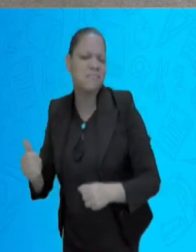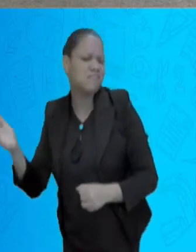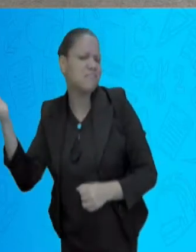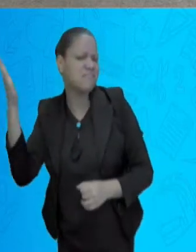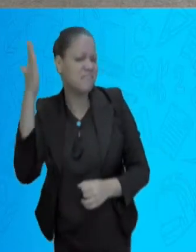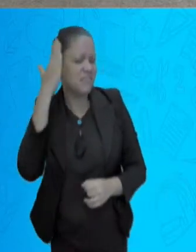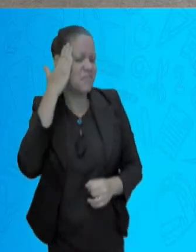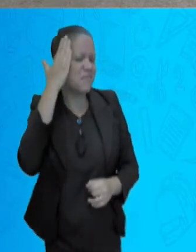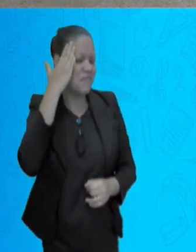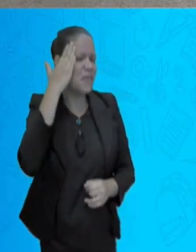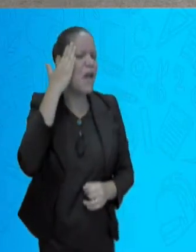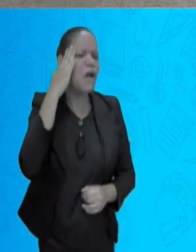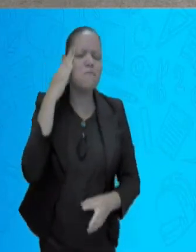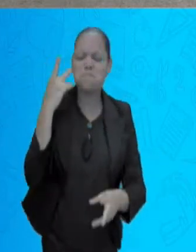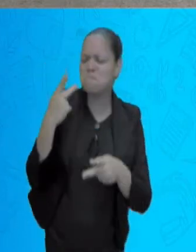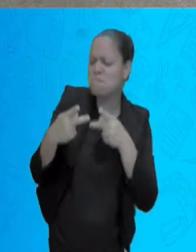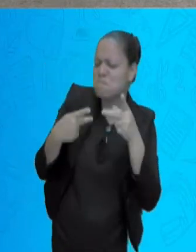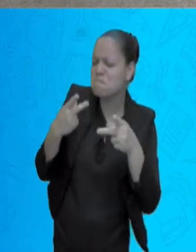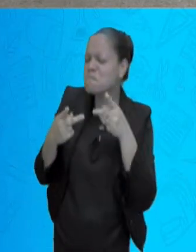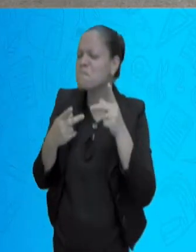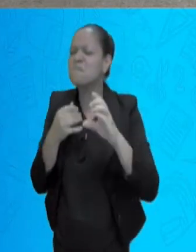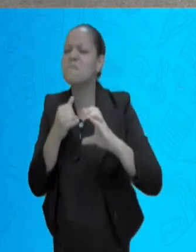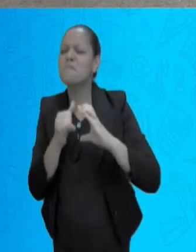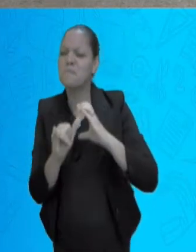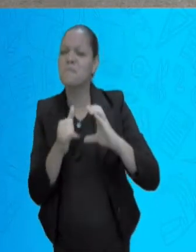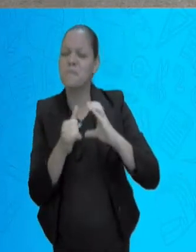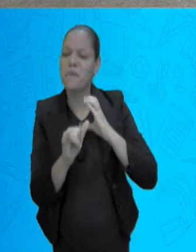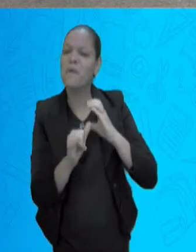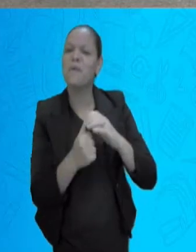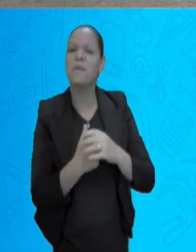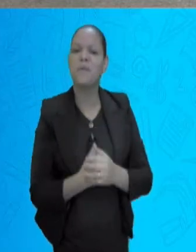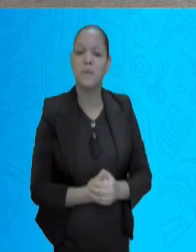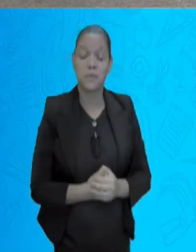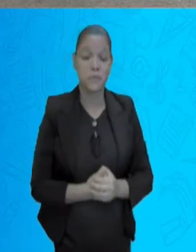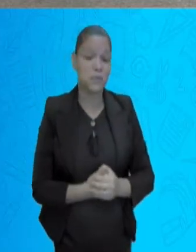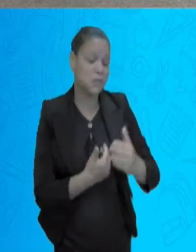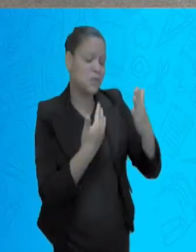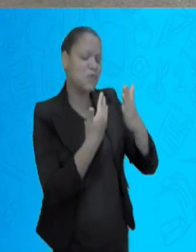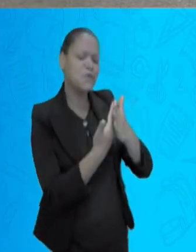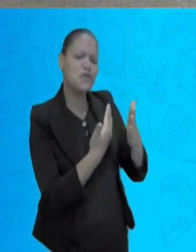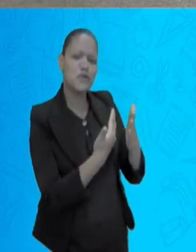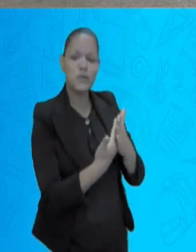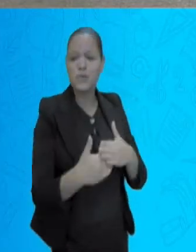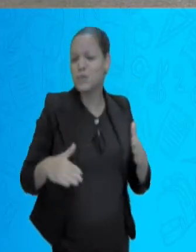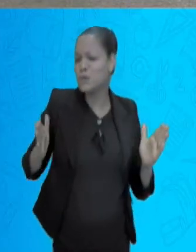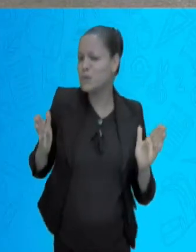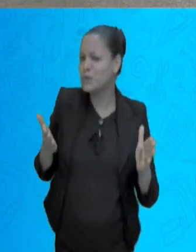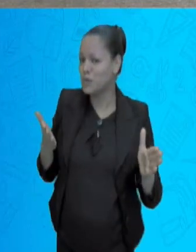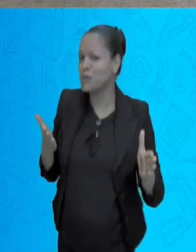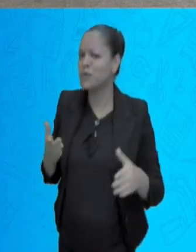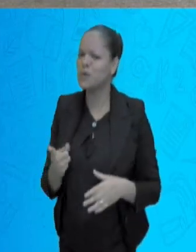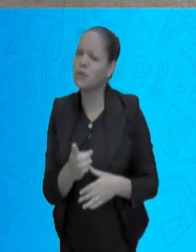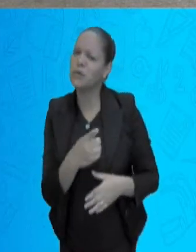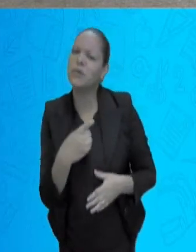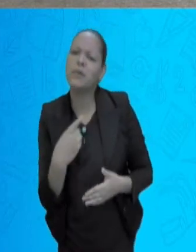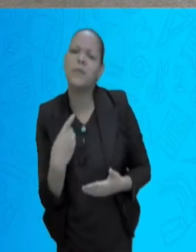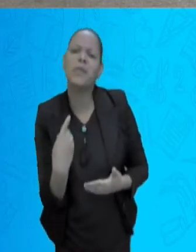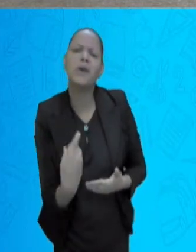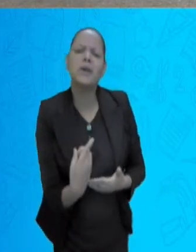ponto. Você já brincou dessa brincadeira? Bom, no nosso estudo, nós vamos